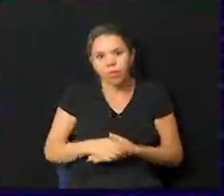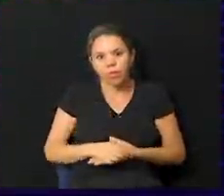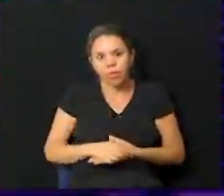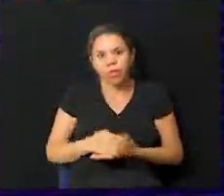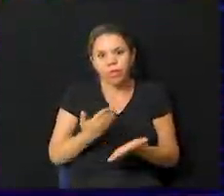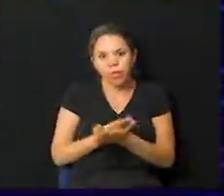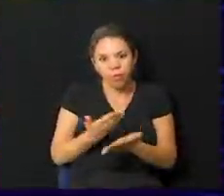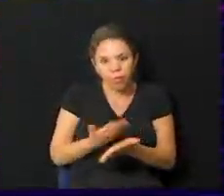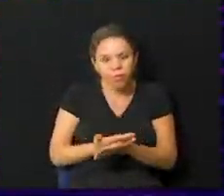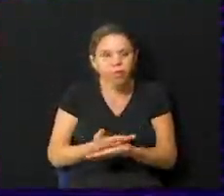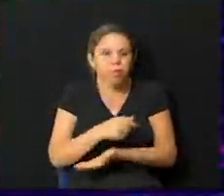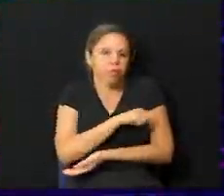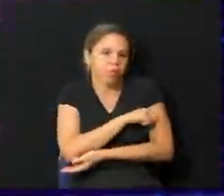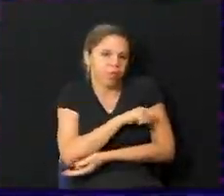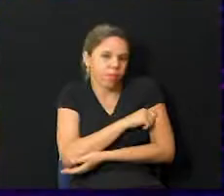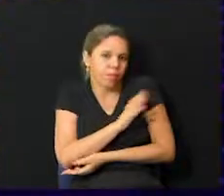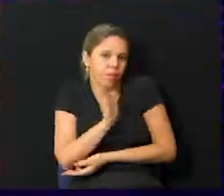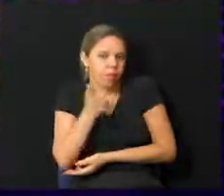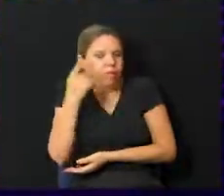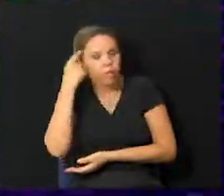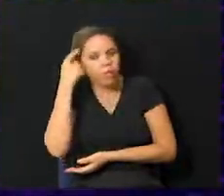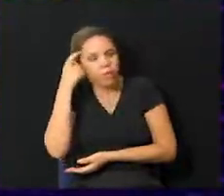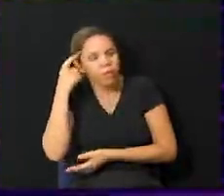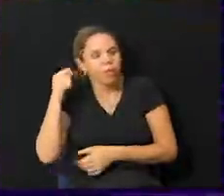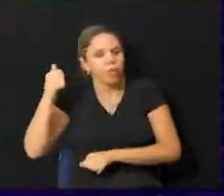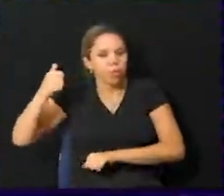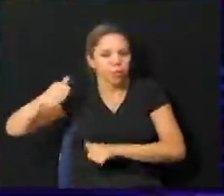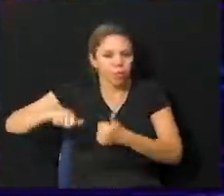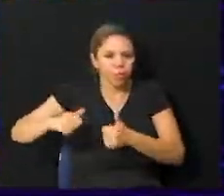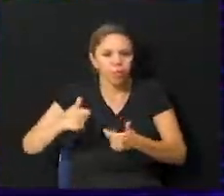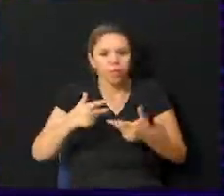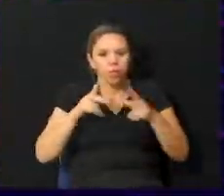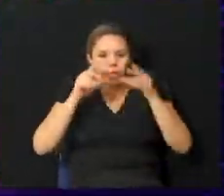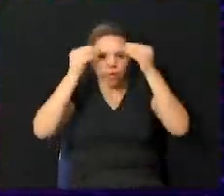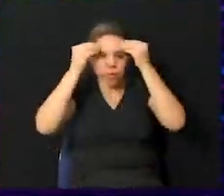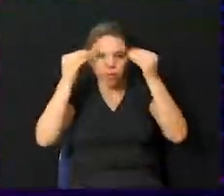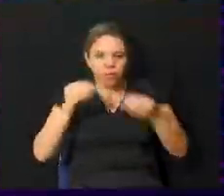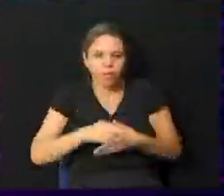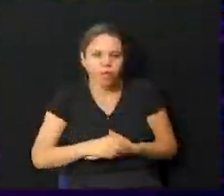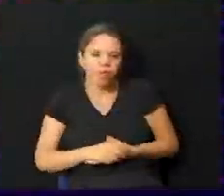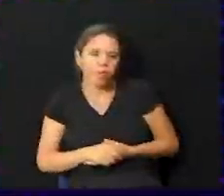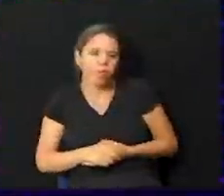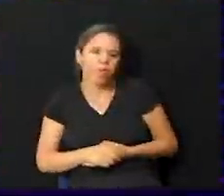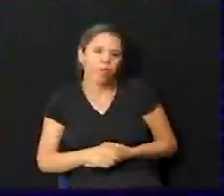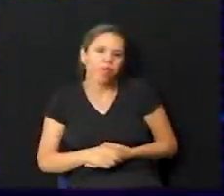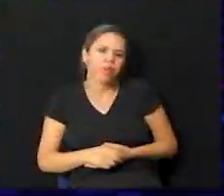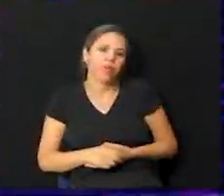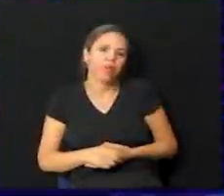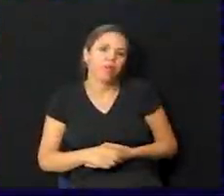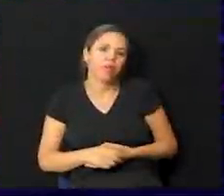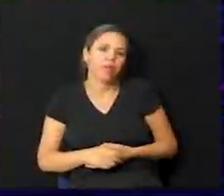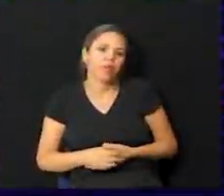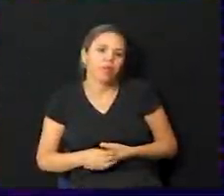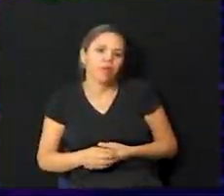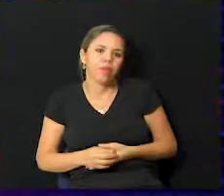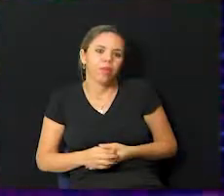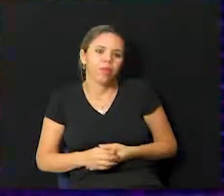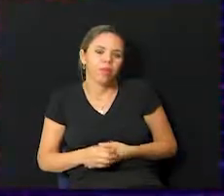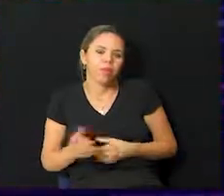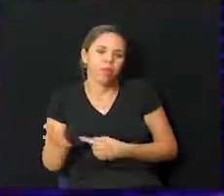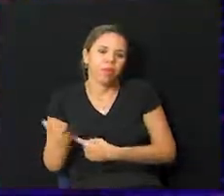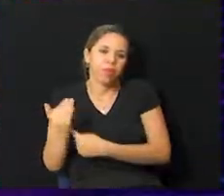como estudante, eu já estava pensando esse trânsito entre as linguagens. Depois eu acabei enveredando pelo campo da